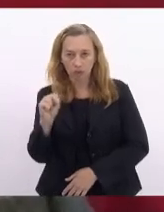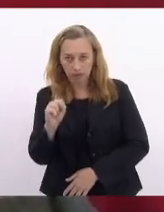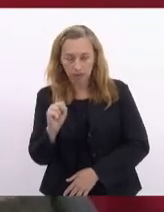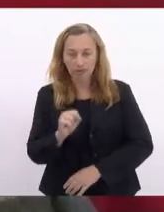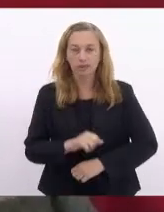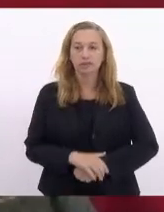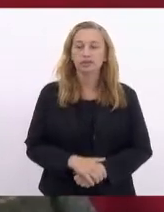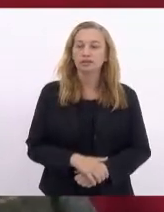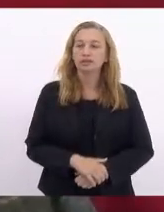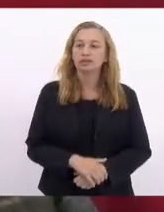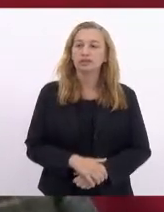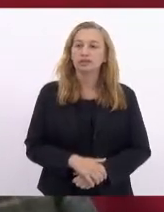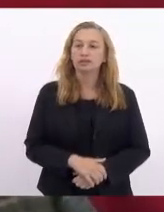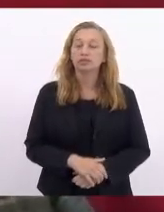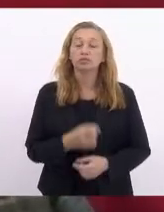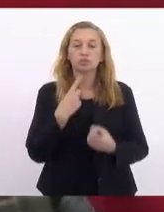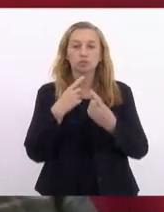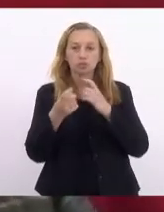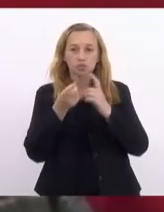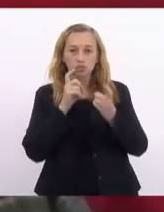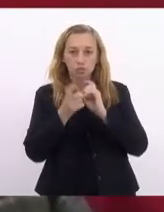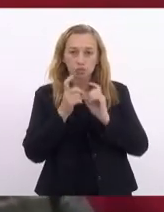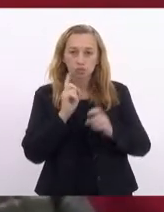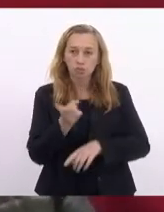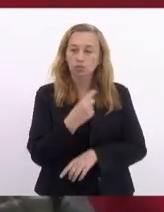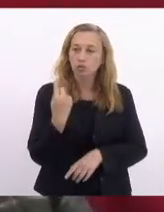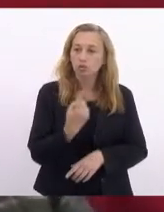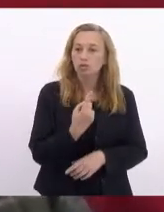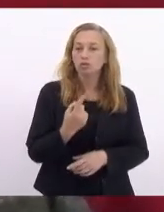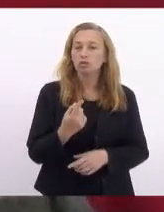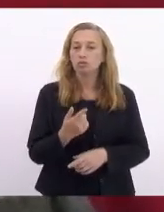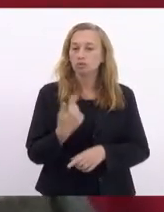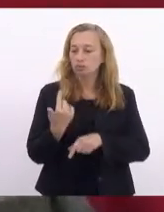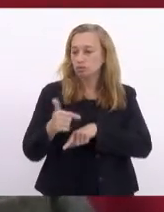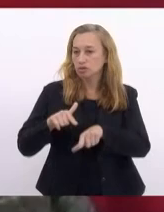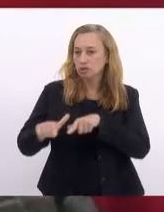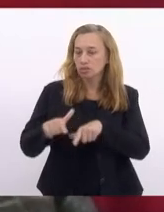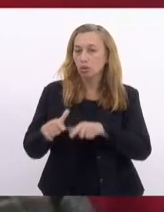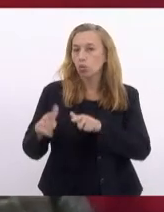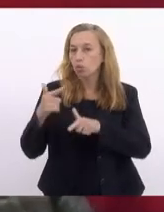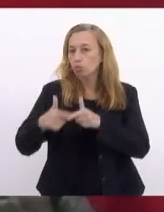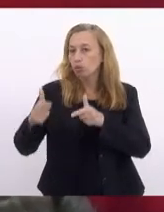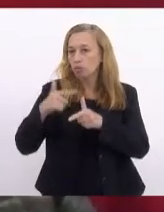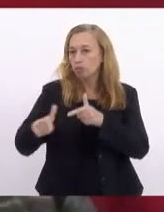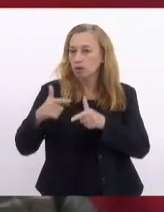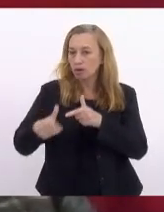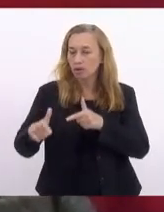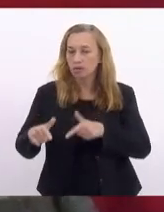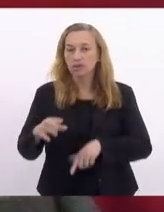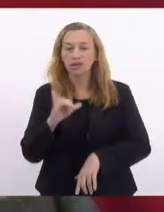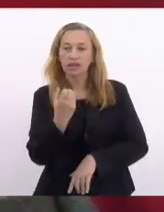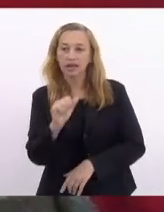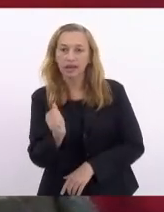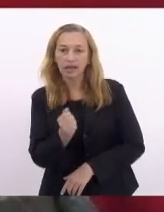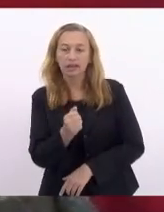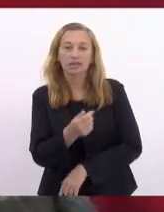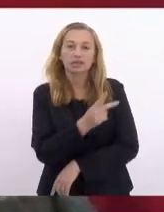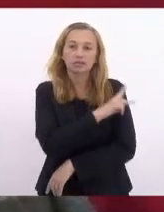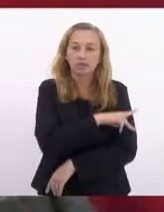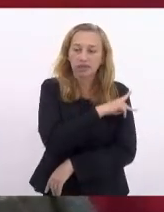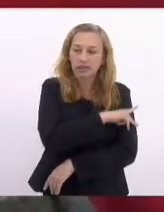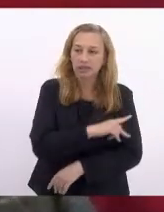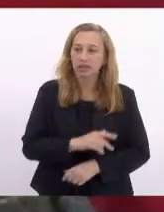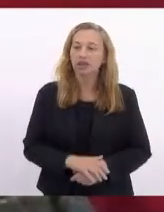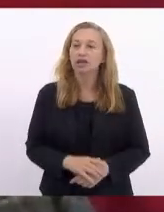que discute conosco, com o nosso mandato, os problemas da ilha de Paquetá.